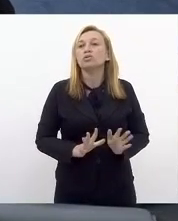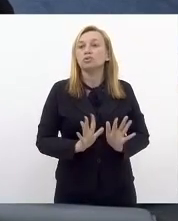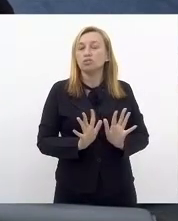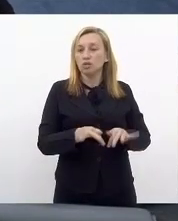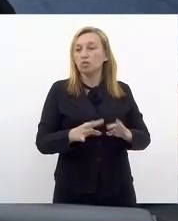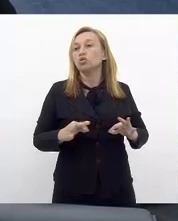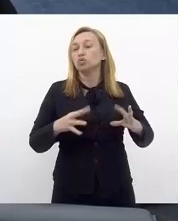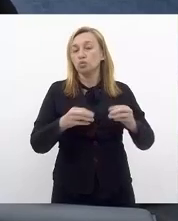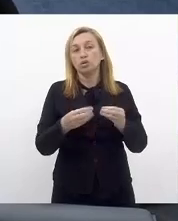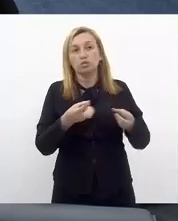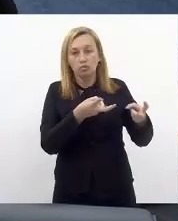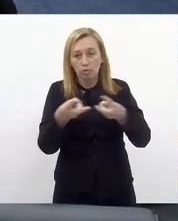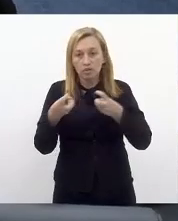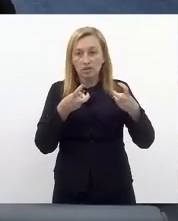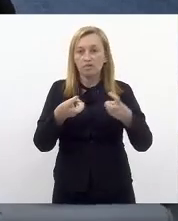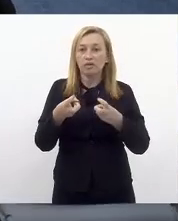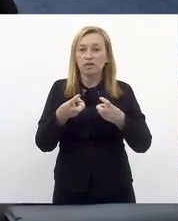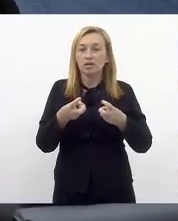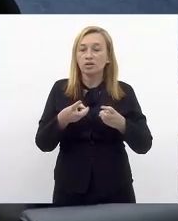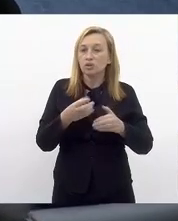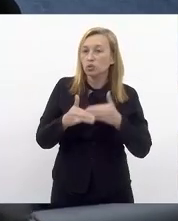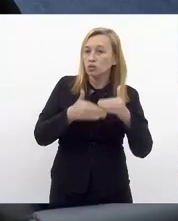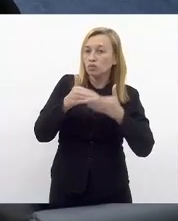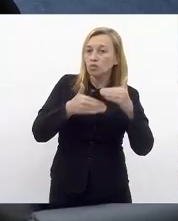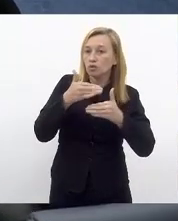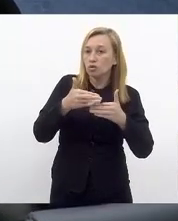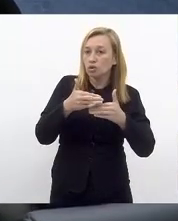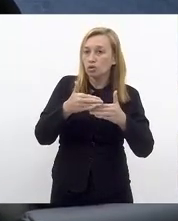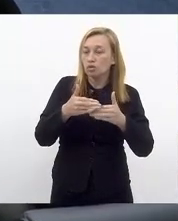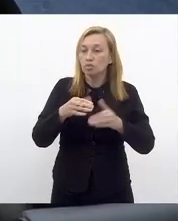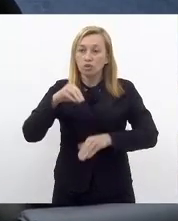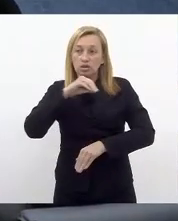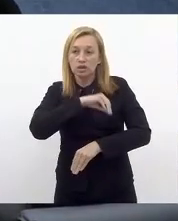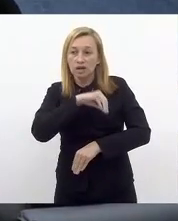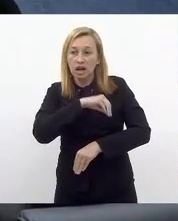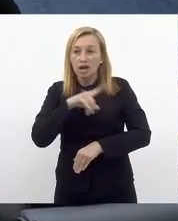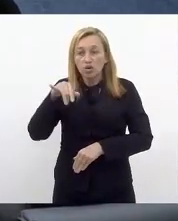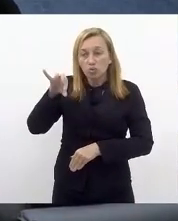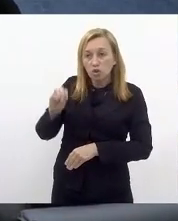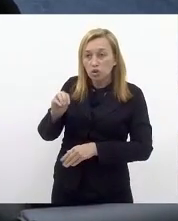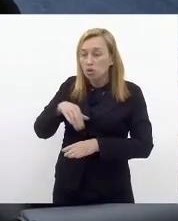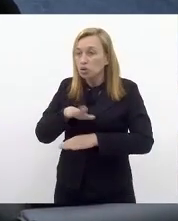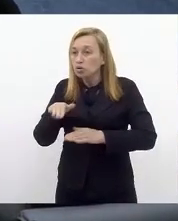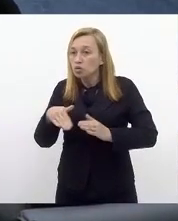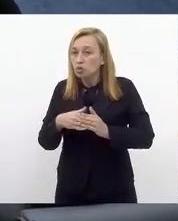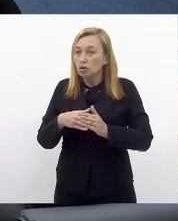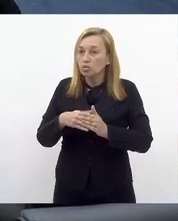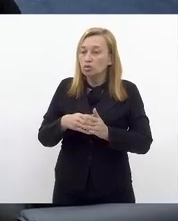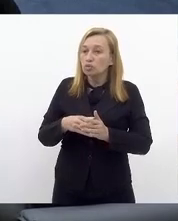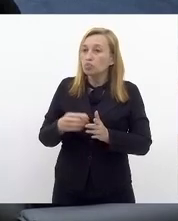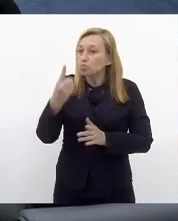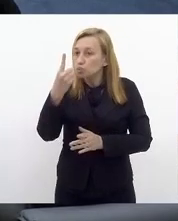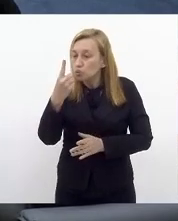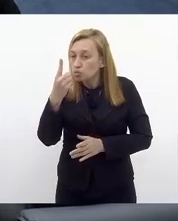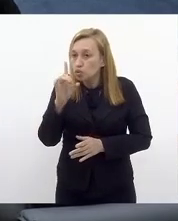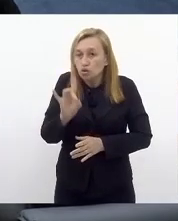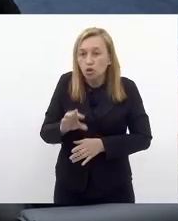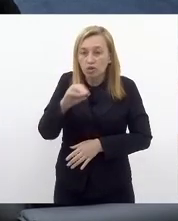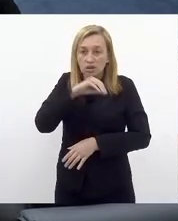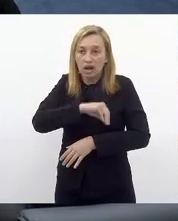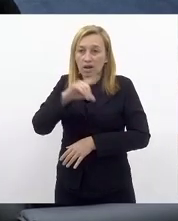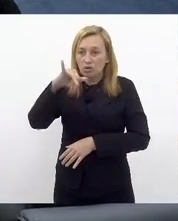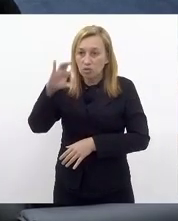final das contas se a gente for ver a evolução ali por salário mínimo acaba todo mundo fica com um salário mínimo só